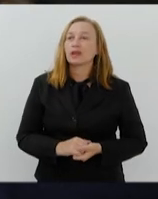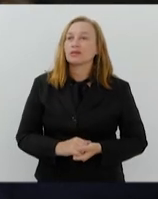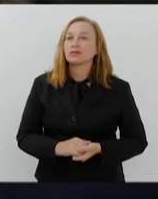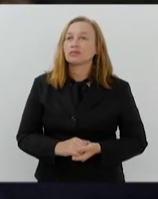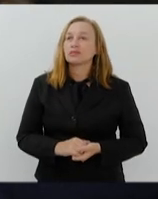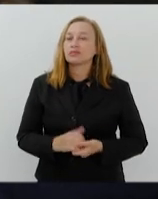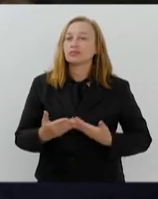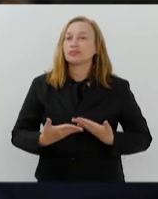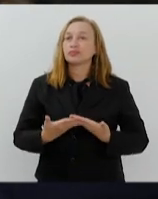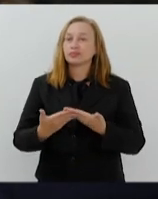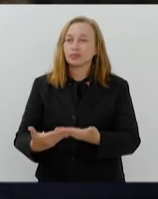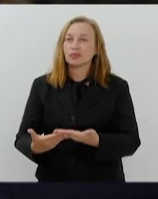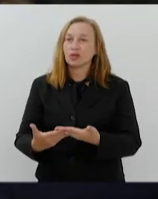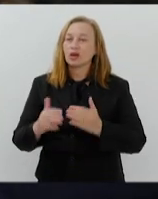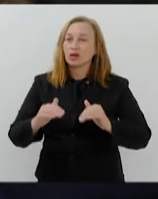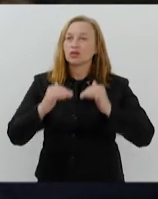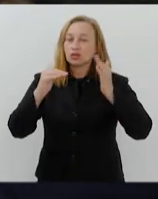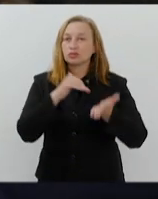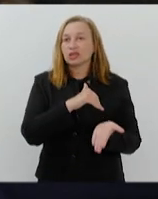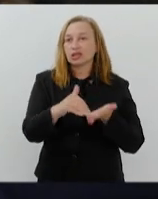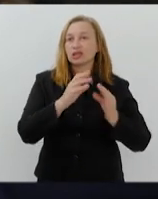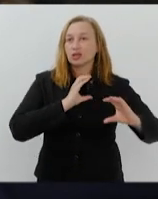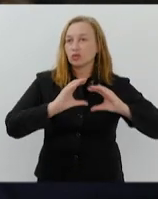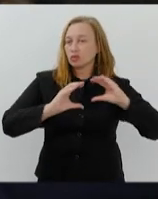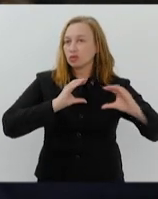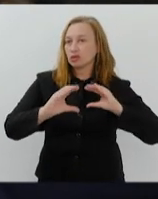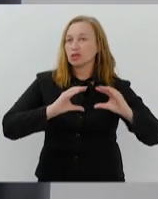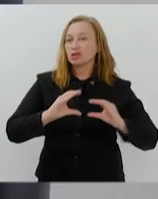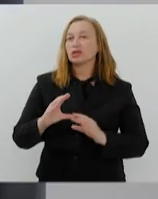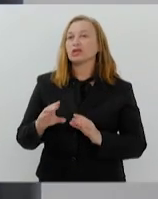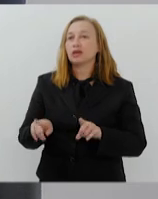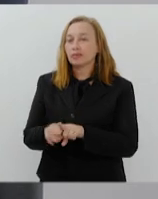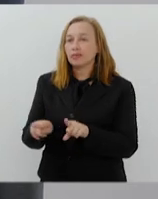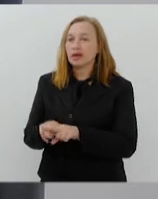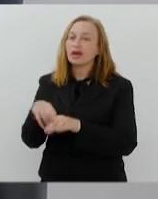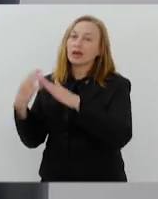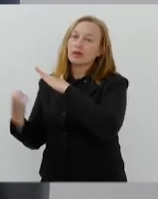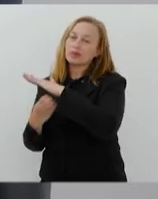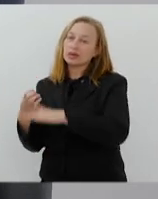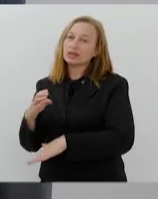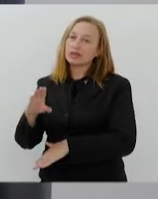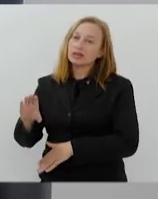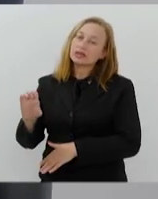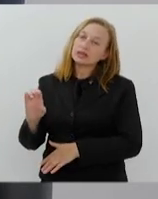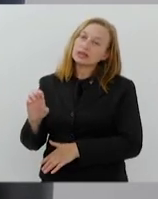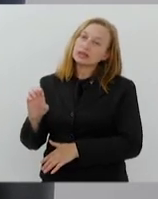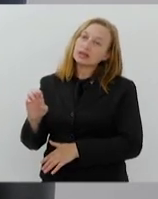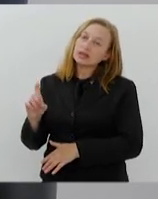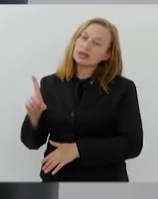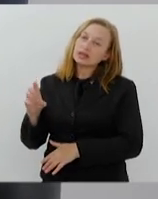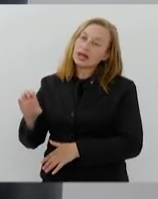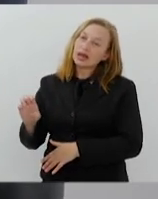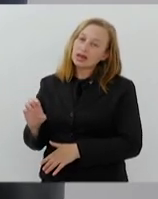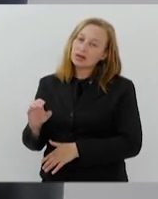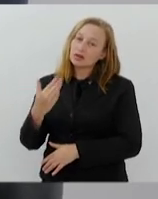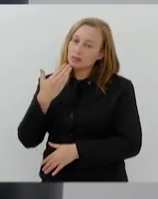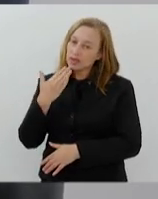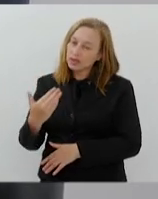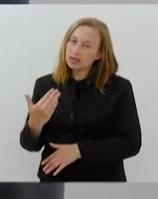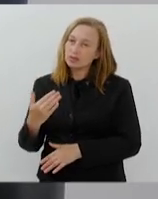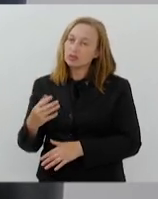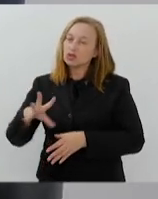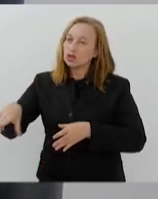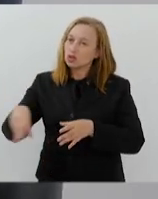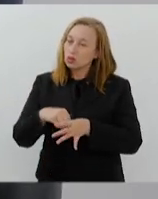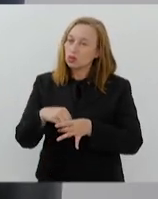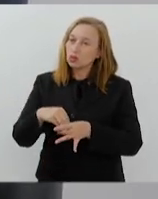dirigido tanto a subsecretaria de comunicação quanto a Sedai alguns itens que o deputado pel solicitou E aí que inclua